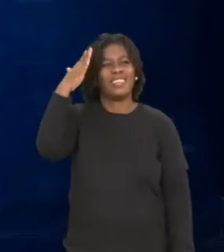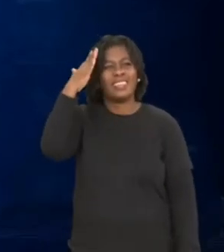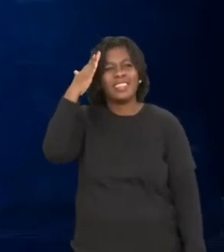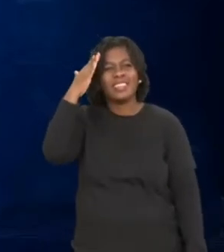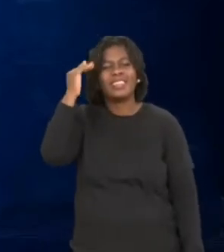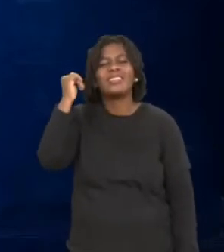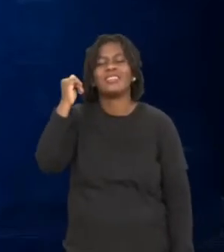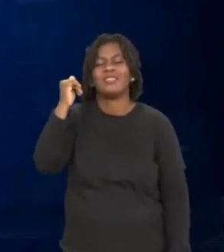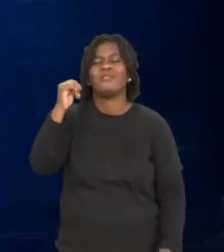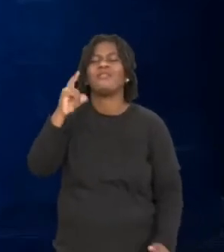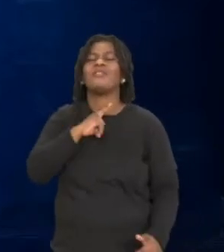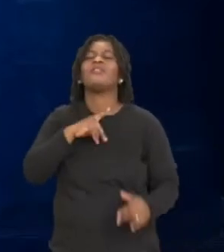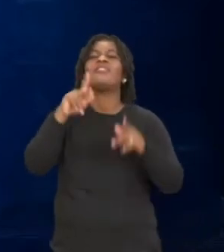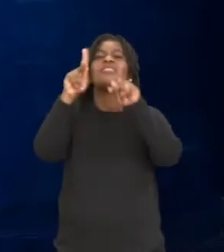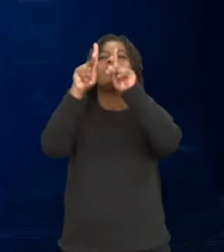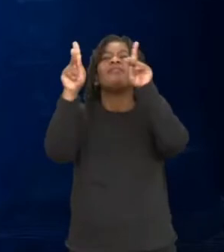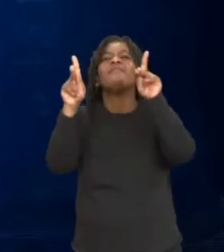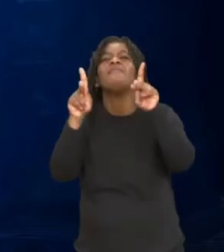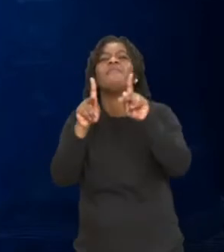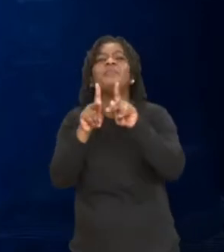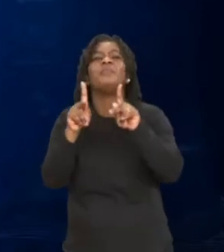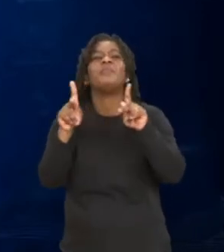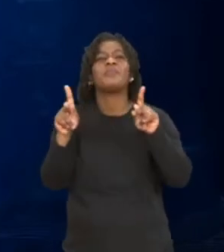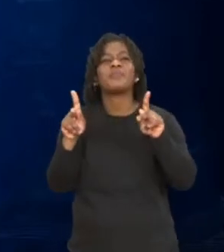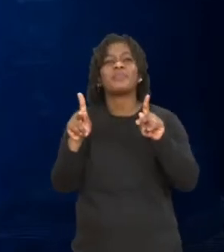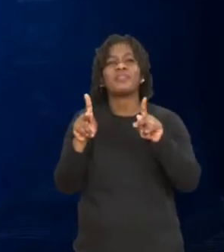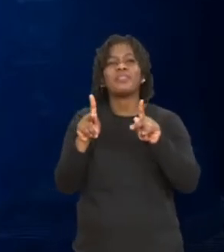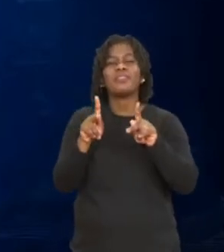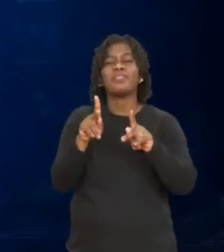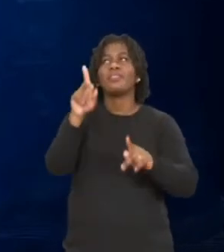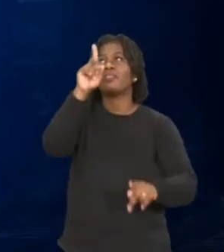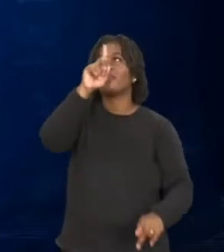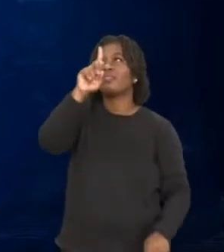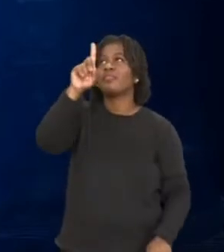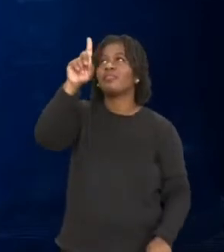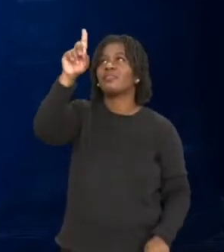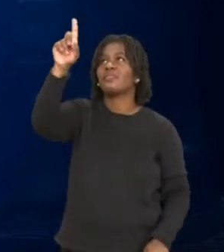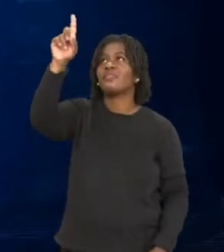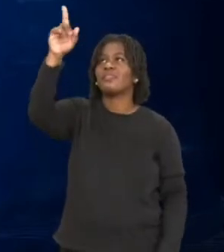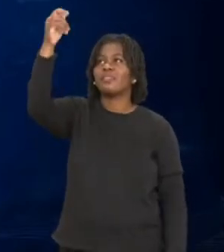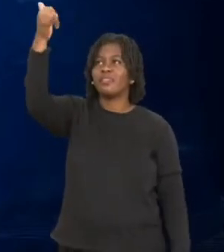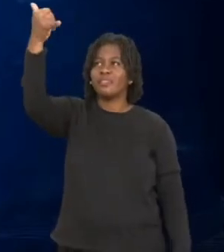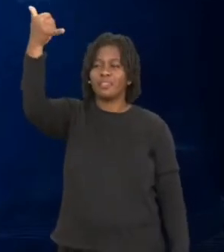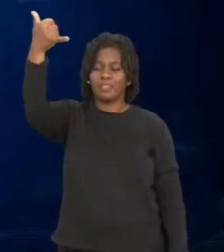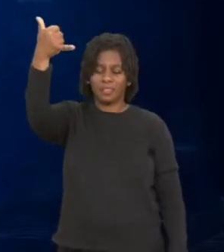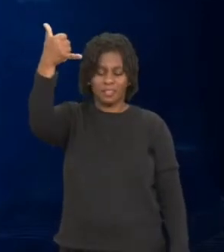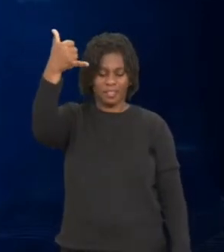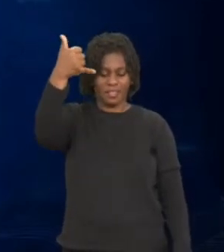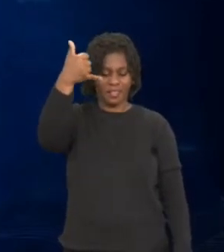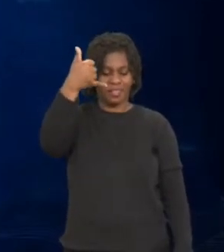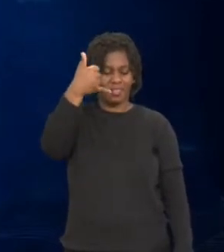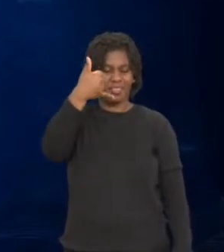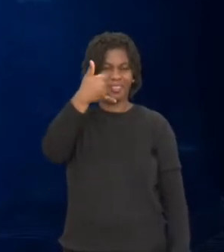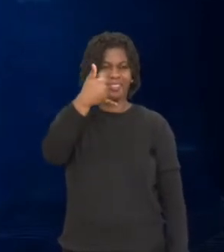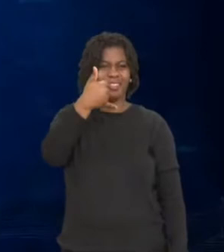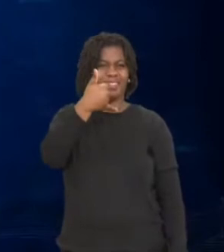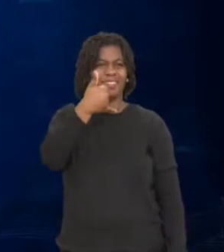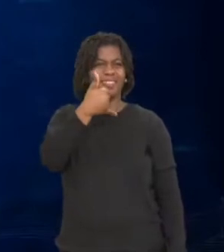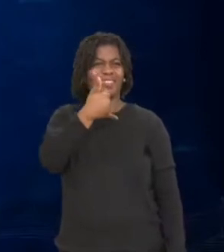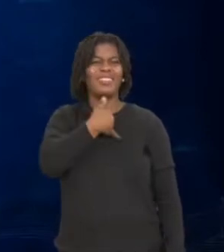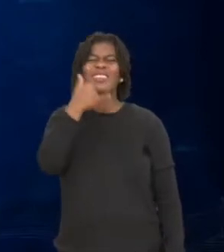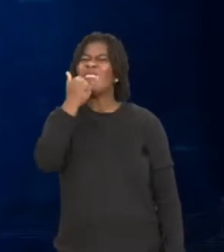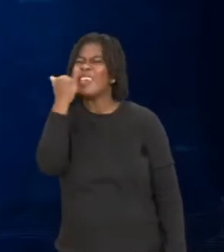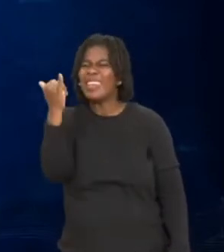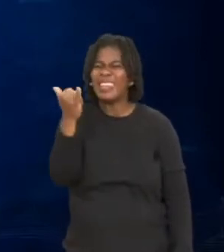sei que vou ter paz. Quando ouvi Jesus dizer, quando ouvi Jesus dizer, filho, vai,